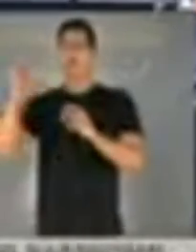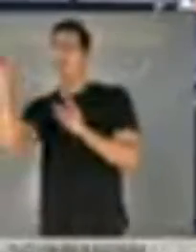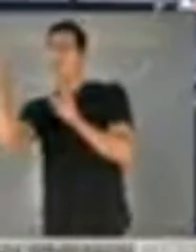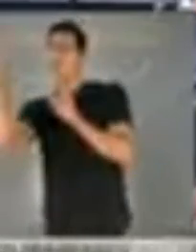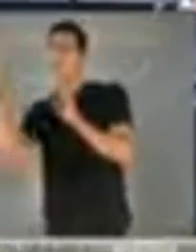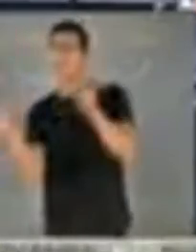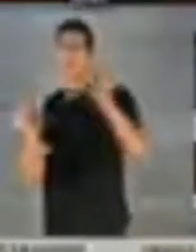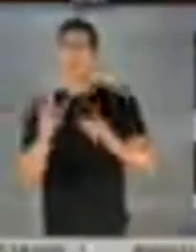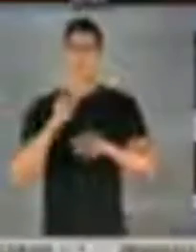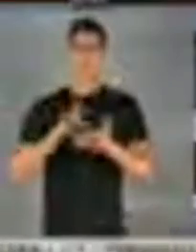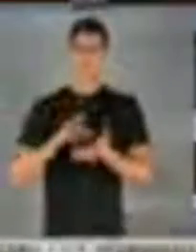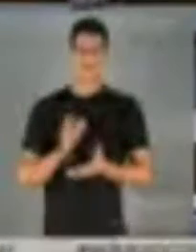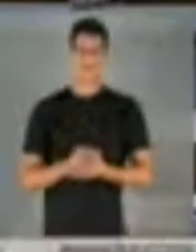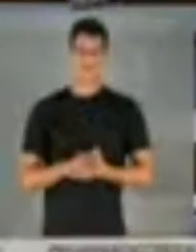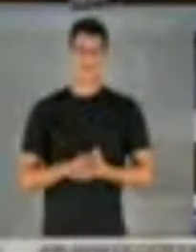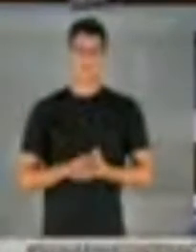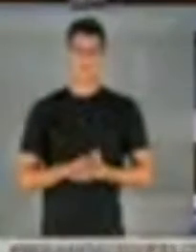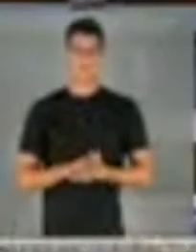verdade.